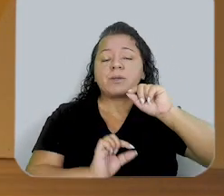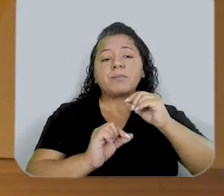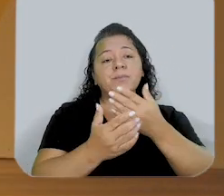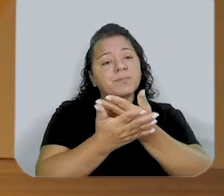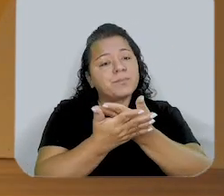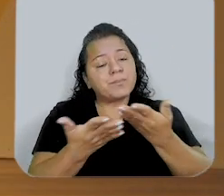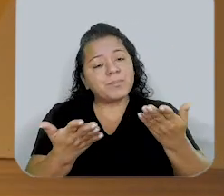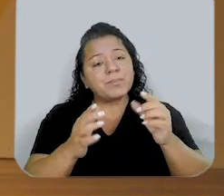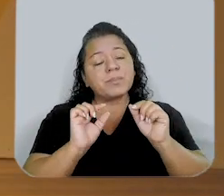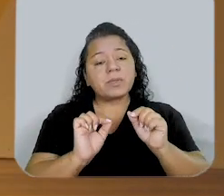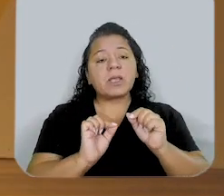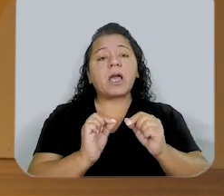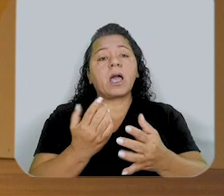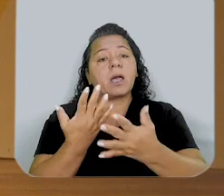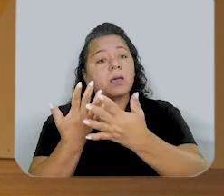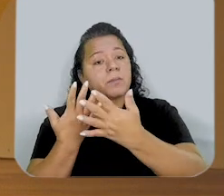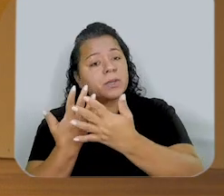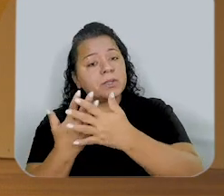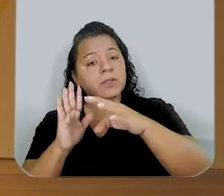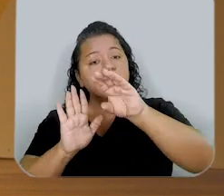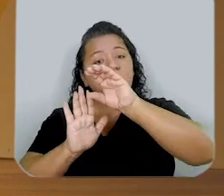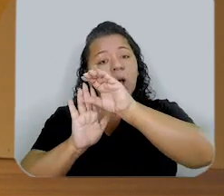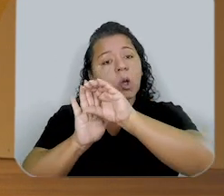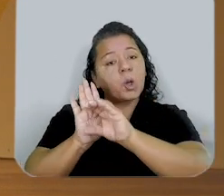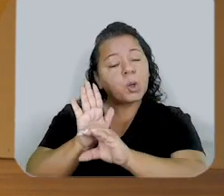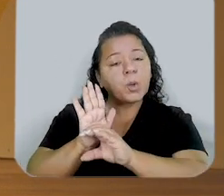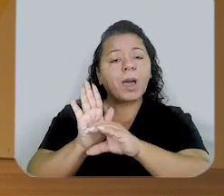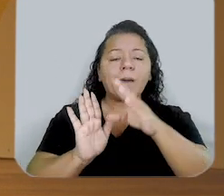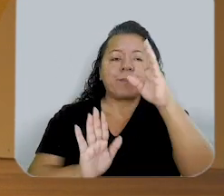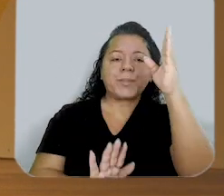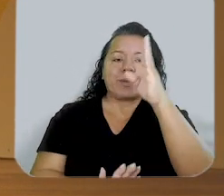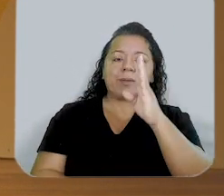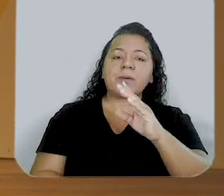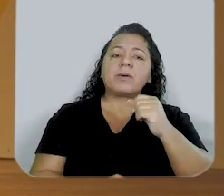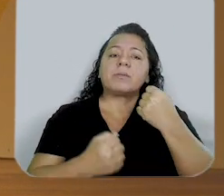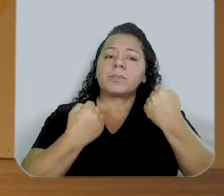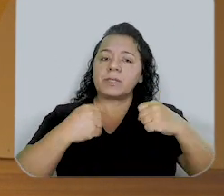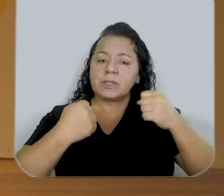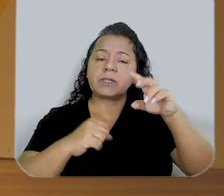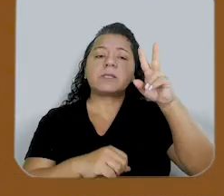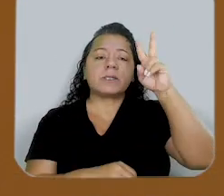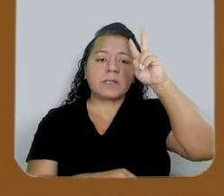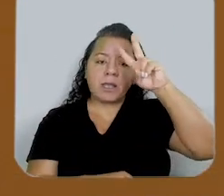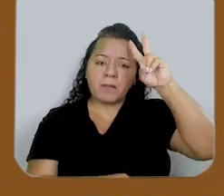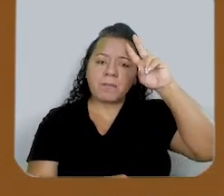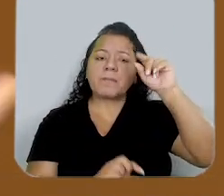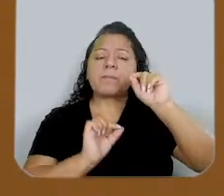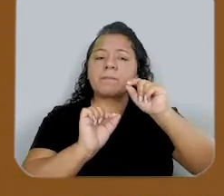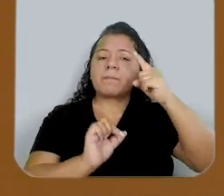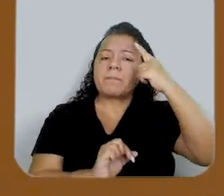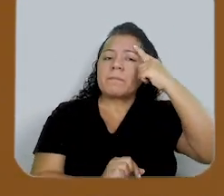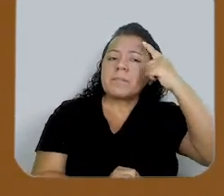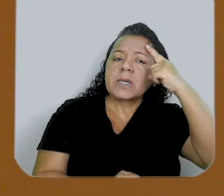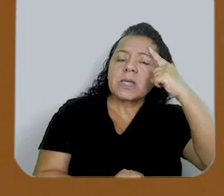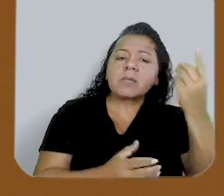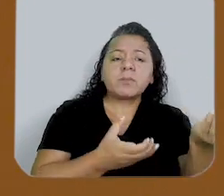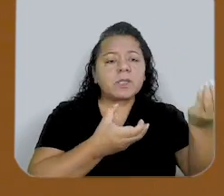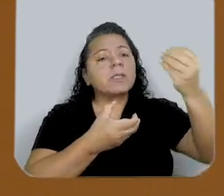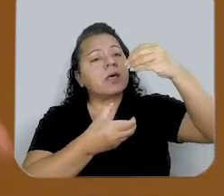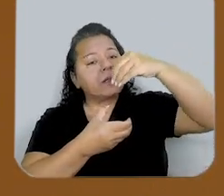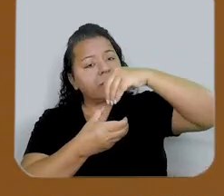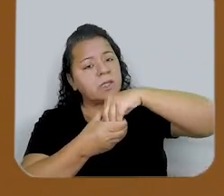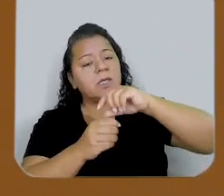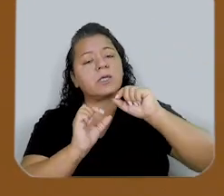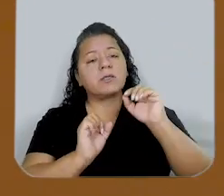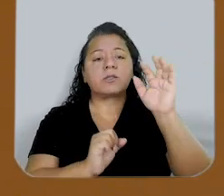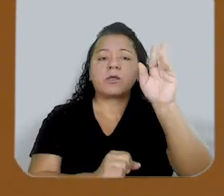acho que a matriz curricular brasileira precisa ser repensada. Essa literatura indígena, por exemplo, precisa estar dentro da academia